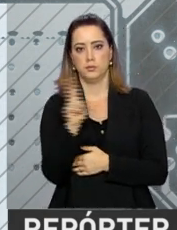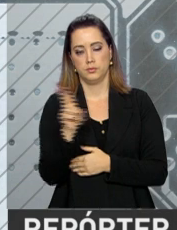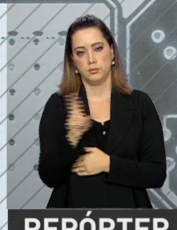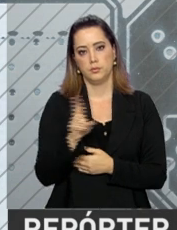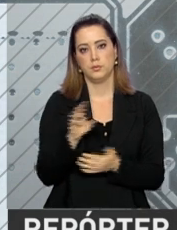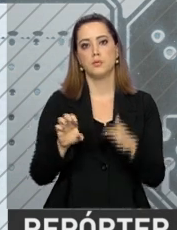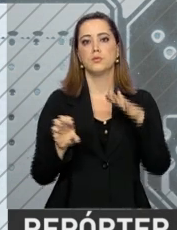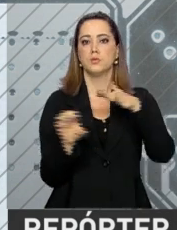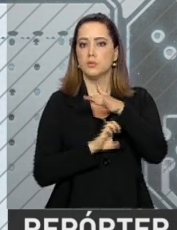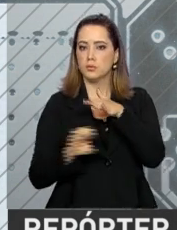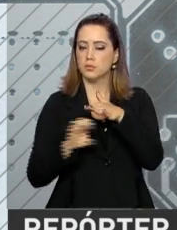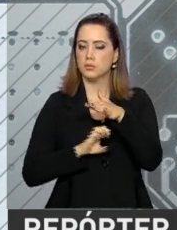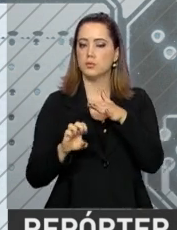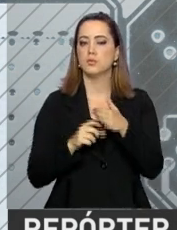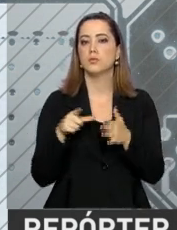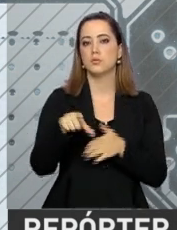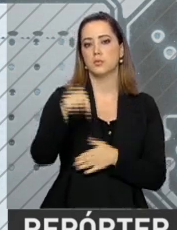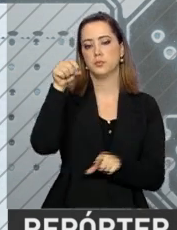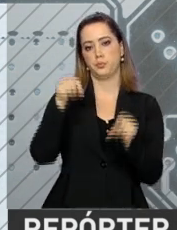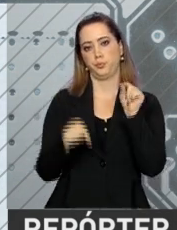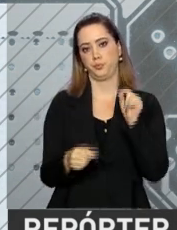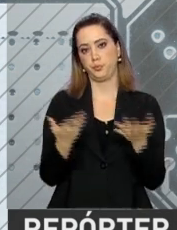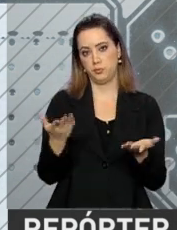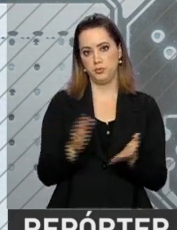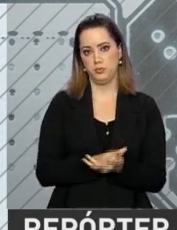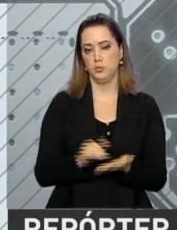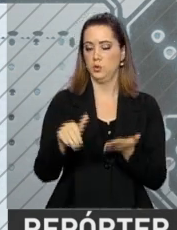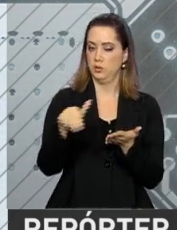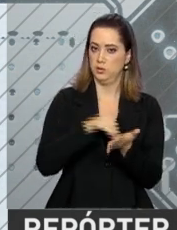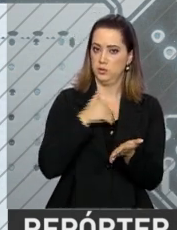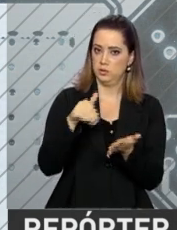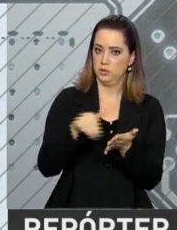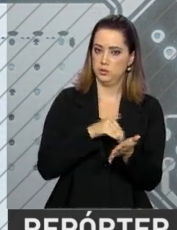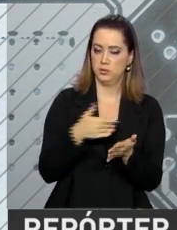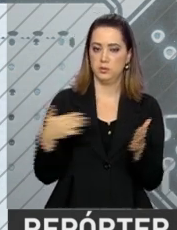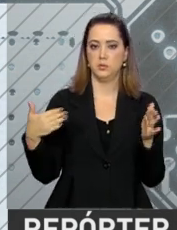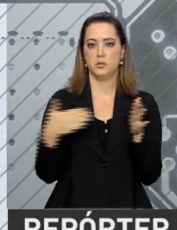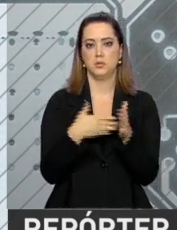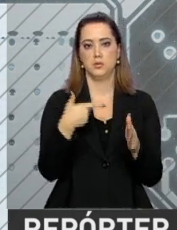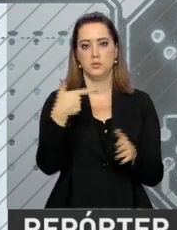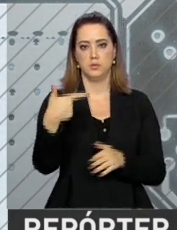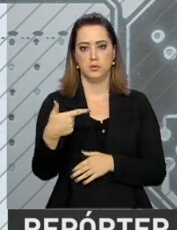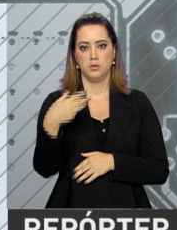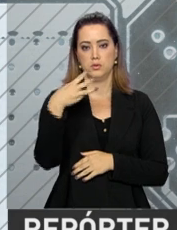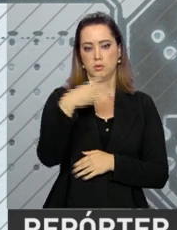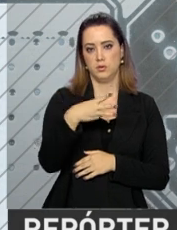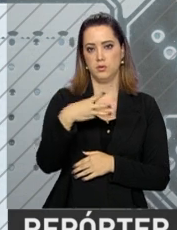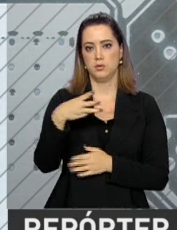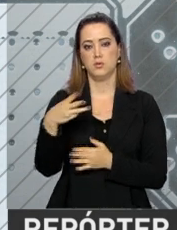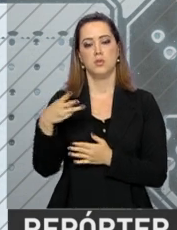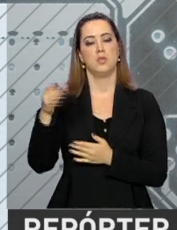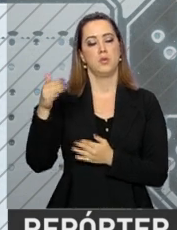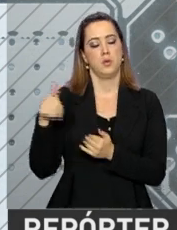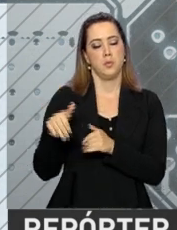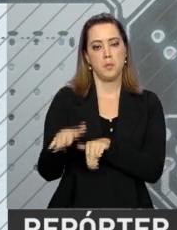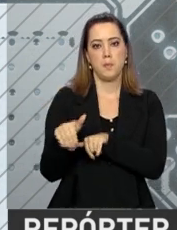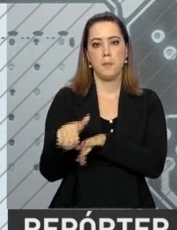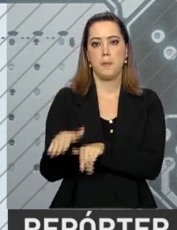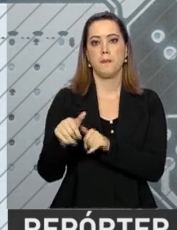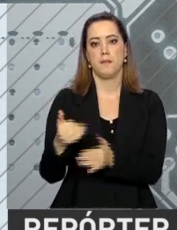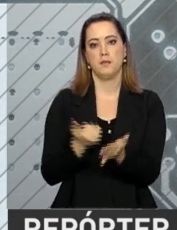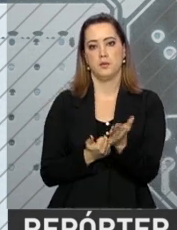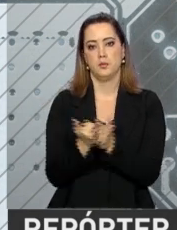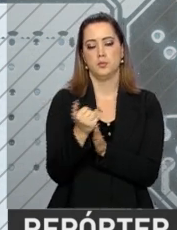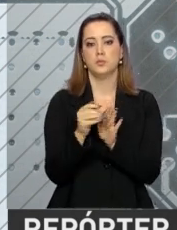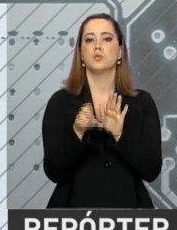das empresas selecionadas. As inscrições vão até o dia 23 de setembro e os detalhes estão disponíveis